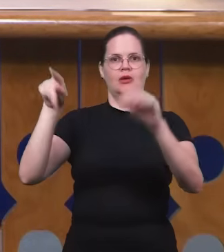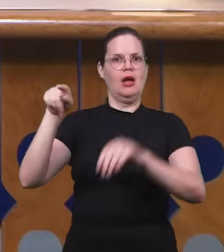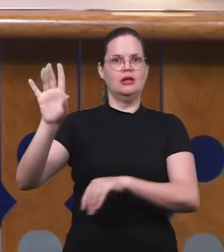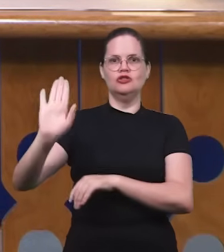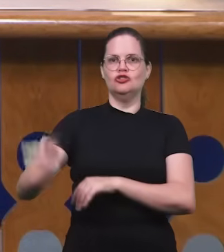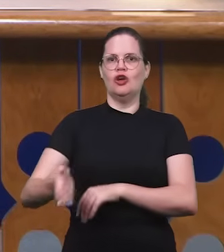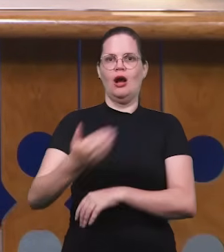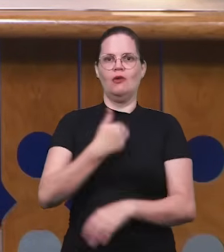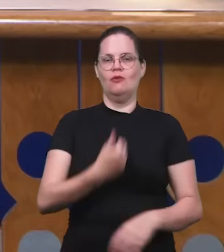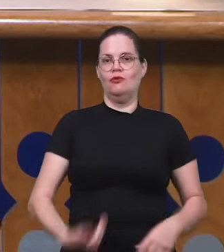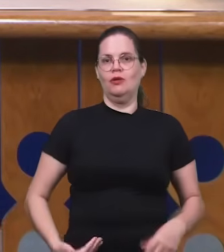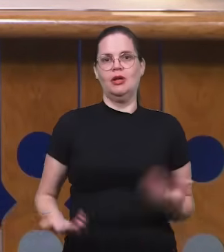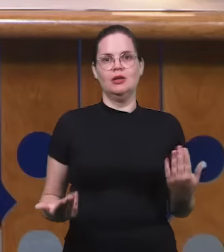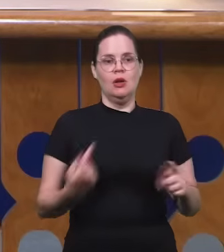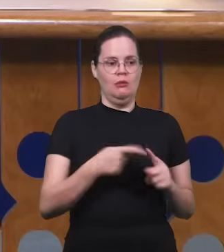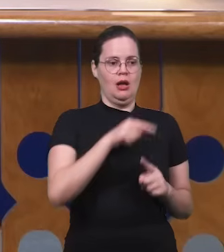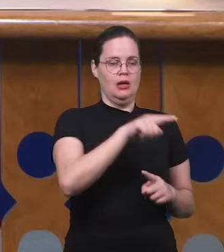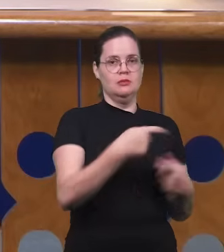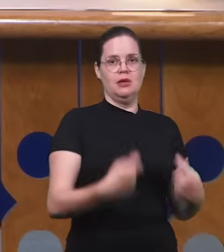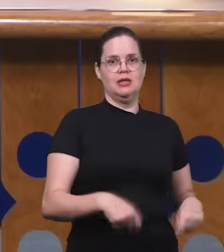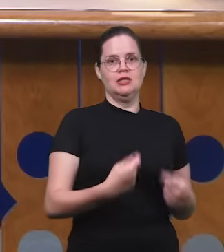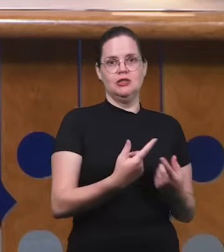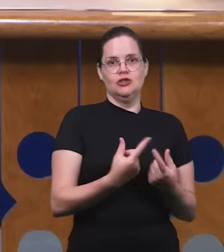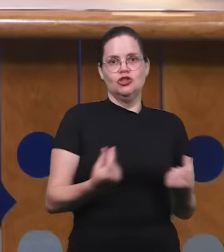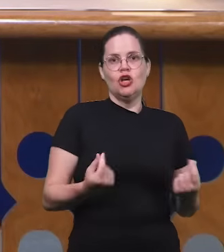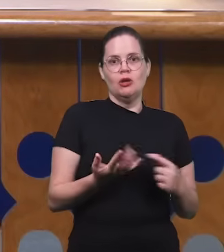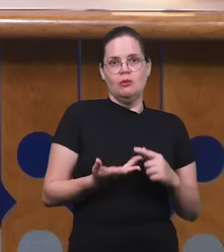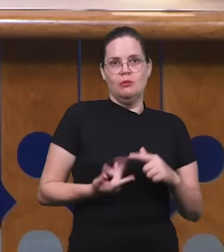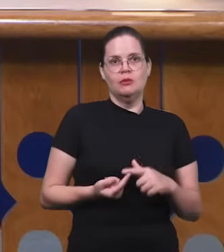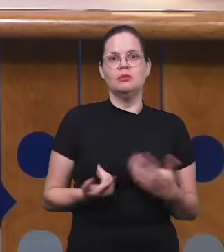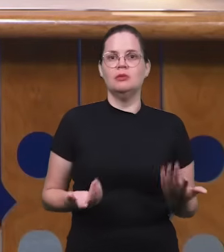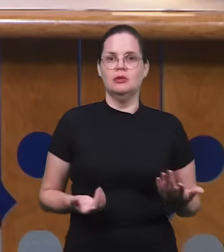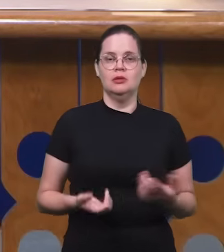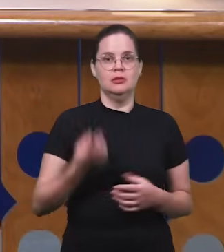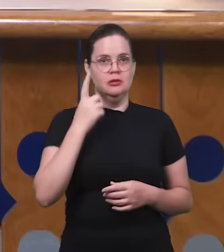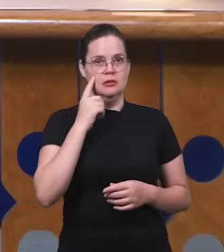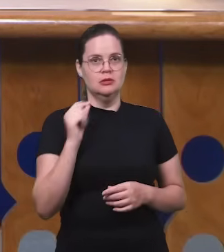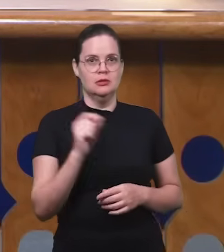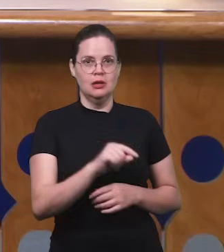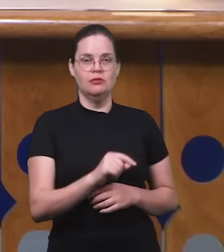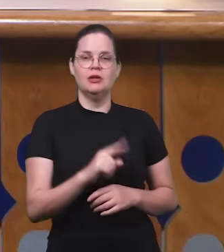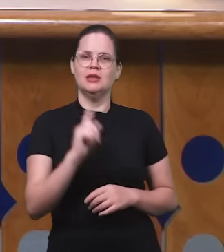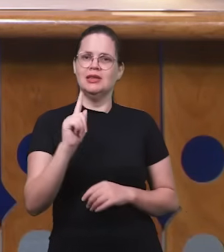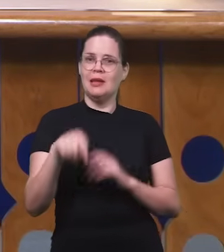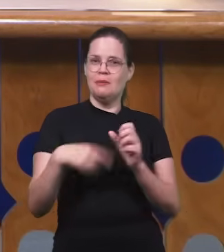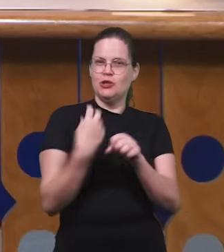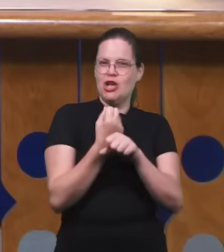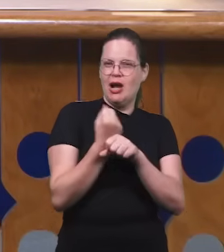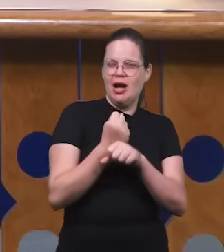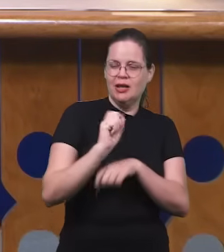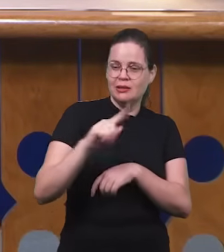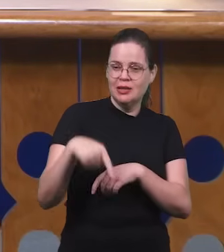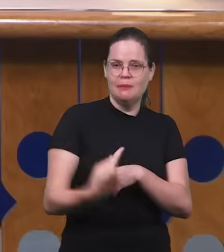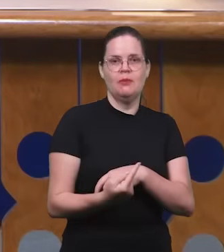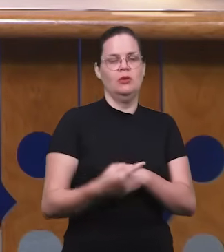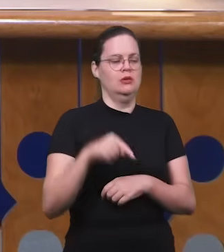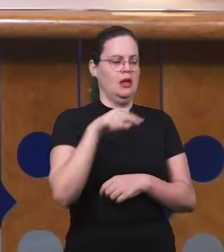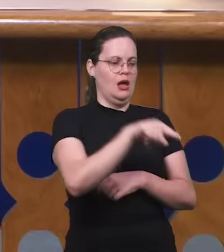falando, na sua vida secular, ele foi tirado de lá, muitos anos depois, muitos